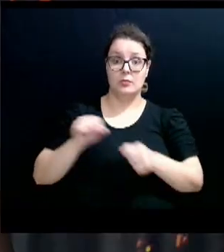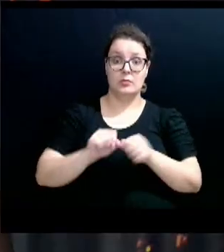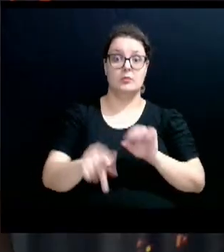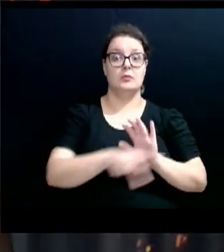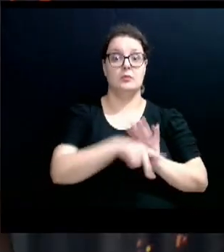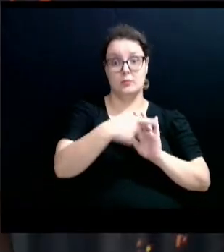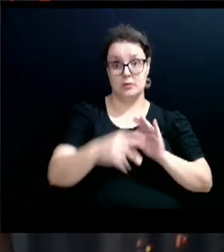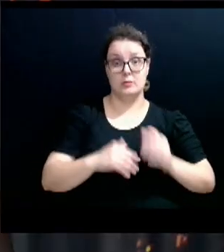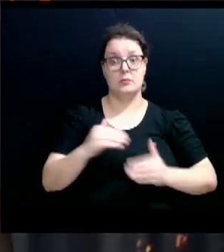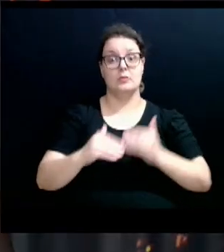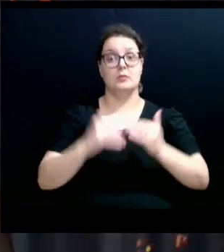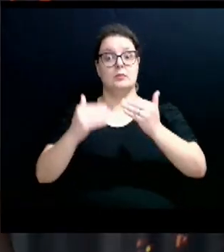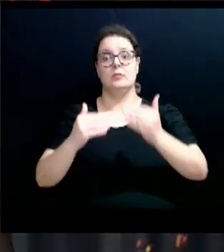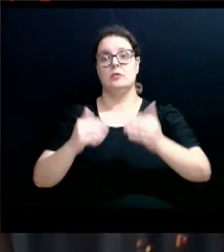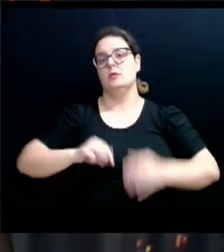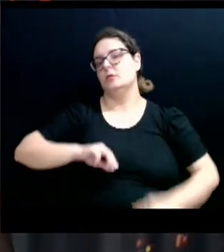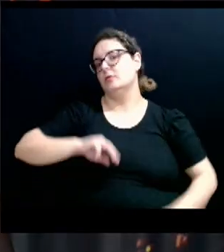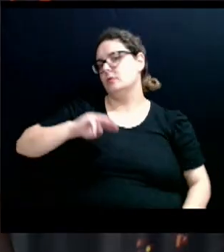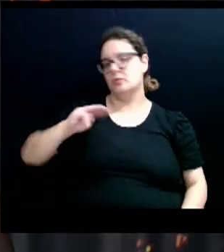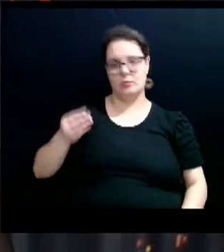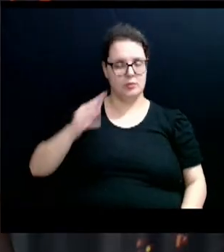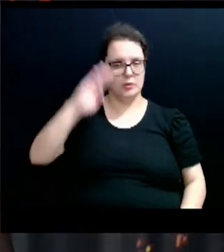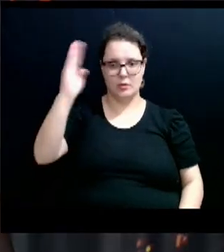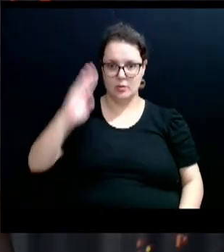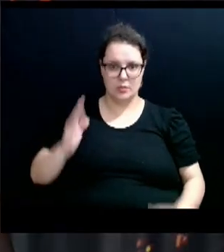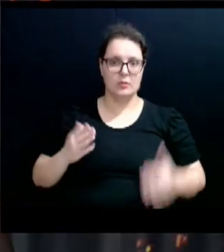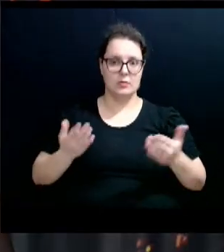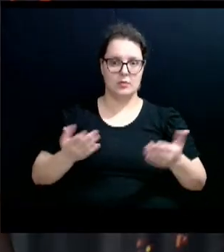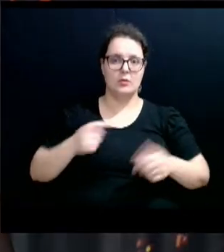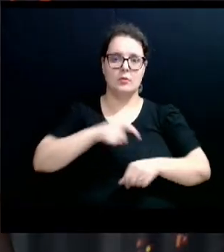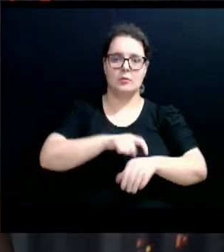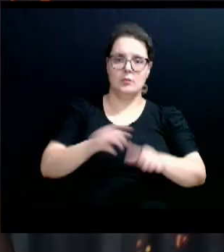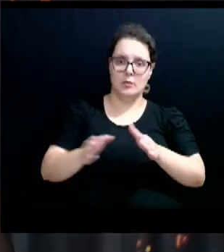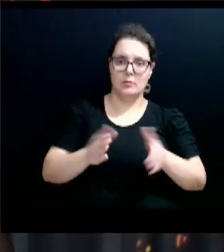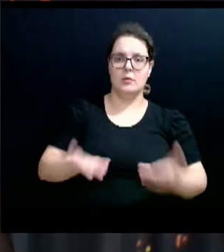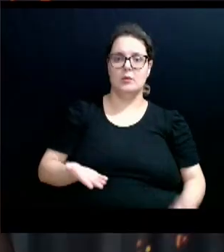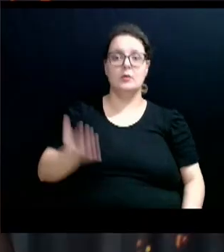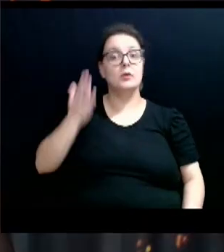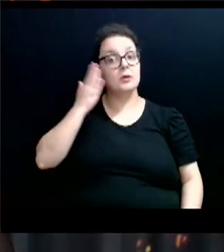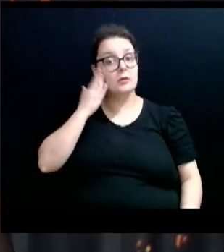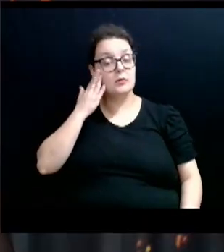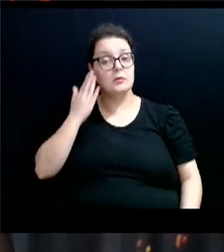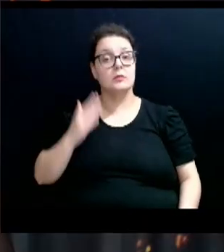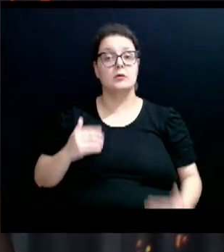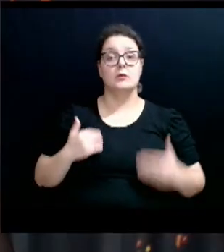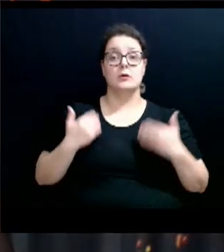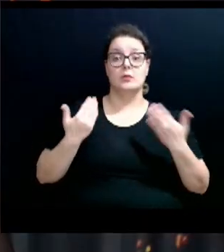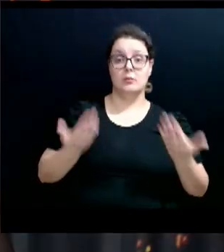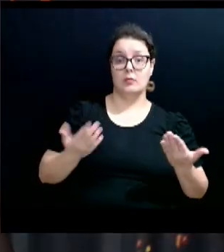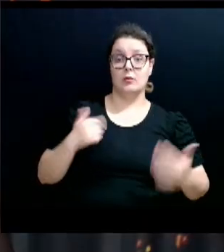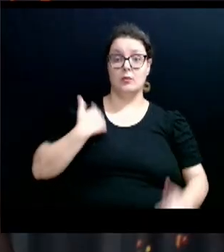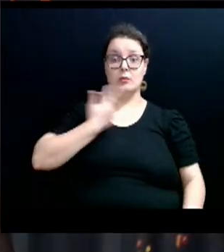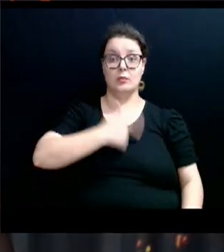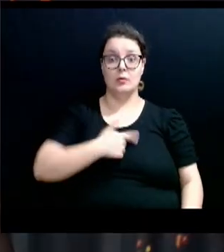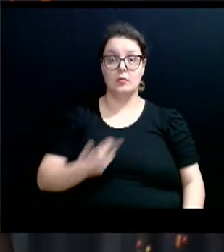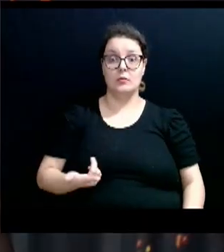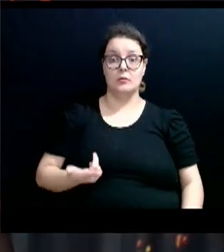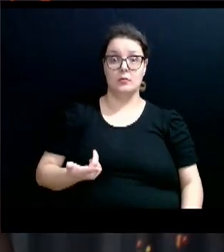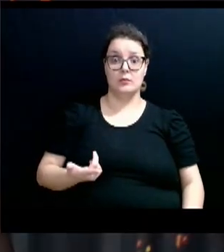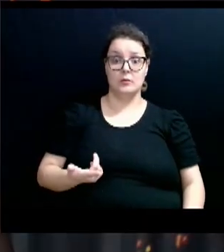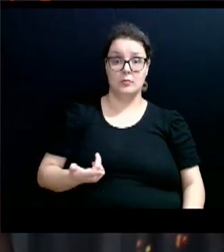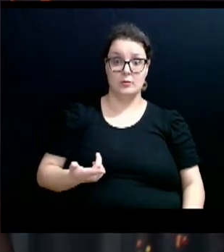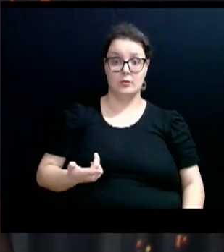de milhões de brasileiros. Então é o momento também da gente entender qual é a nossa gota nesse oceano nossa